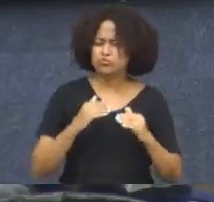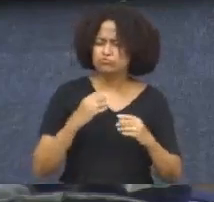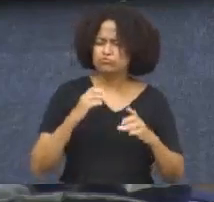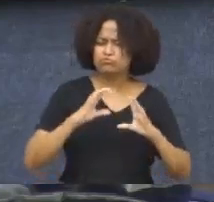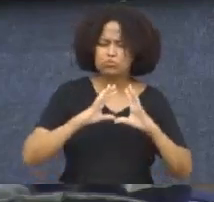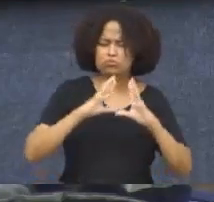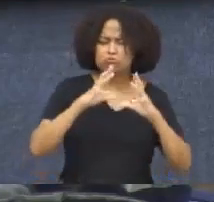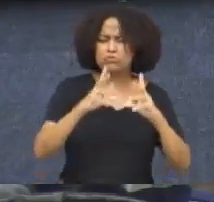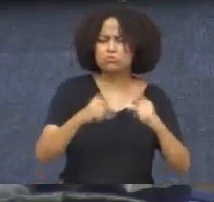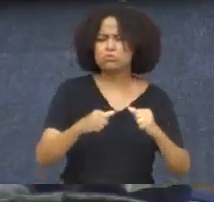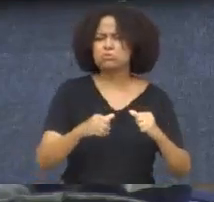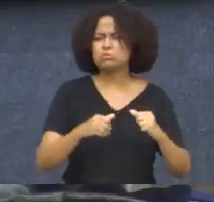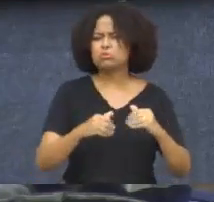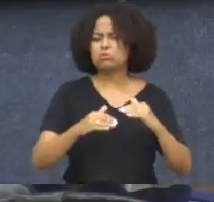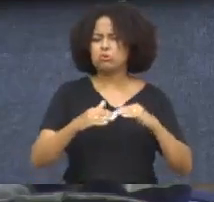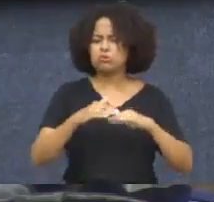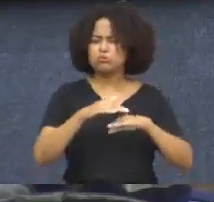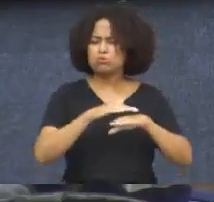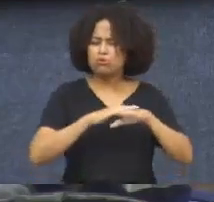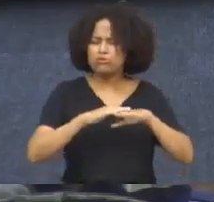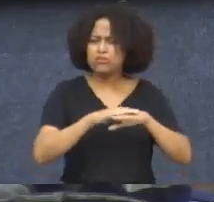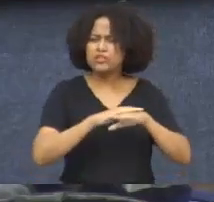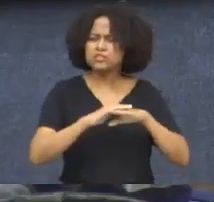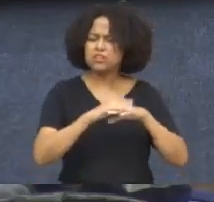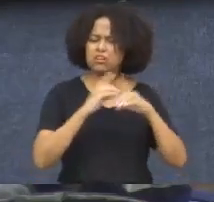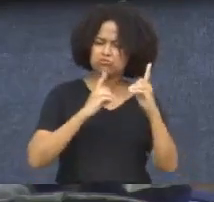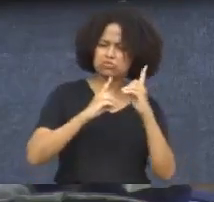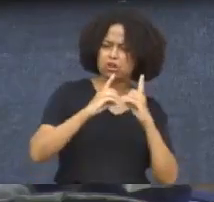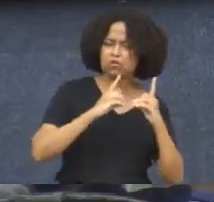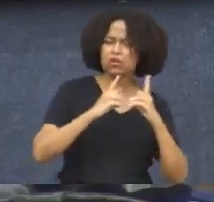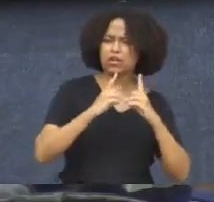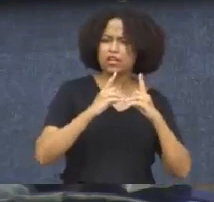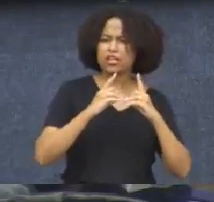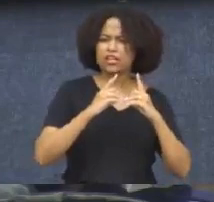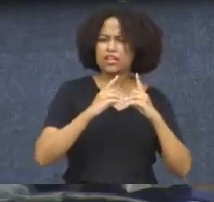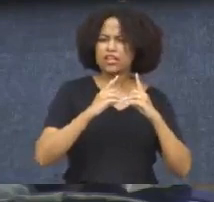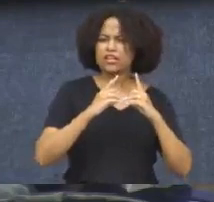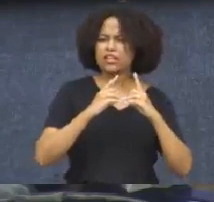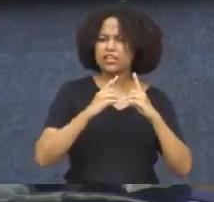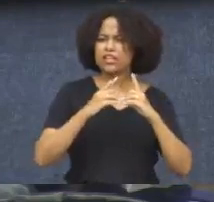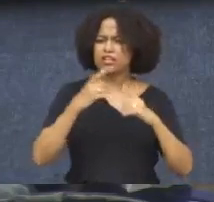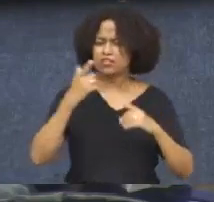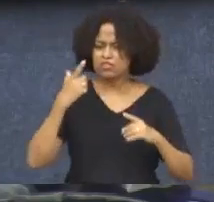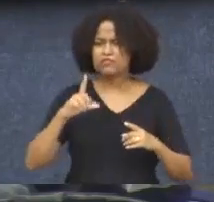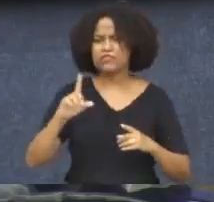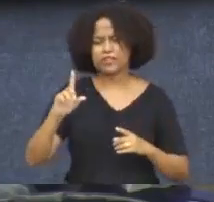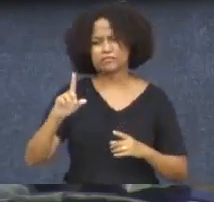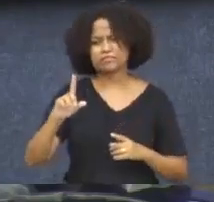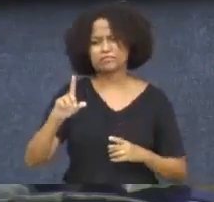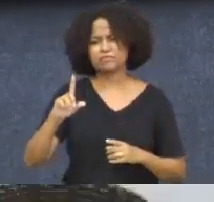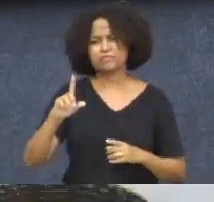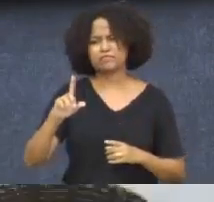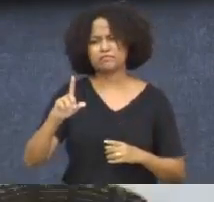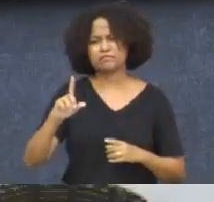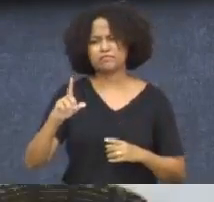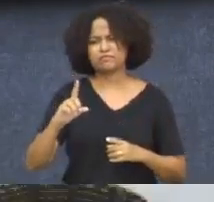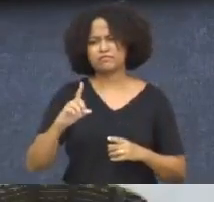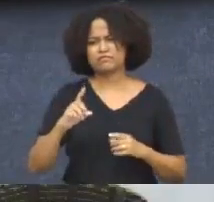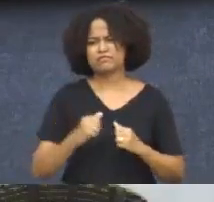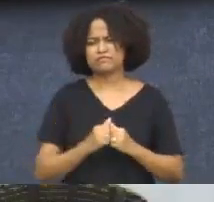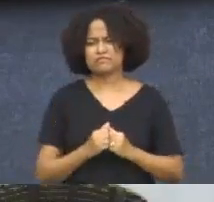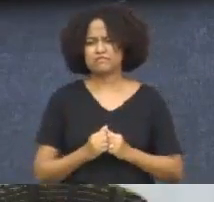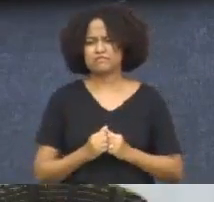tudo dialogado, vai. Não deixe, portanto, o secretário abafar o vereador em seu peito. Muito